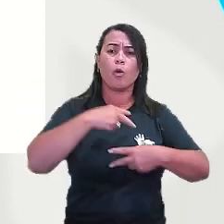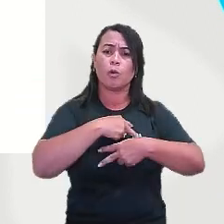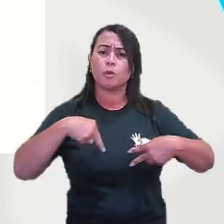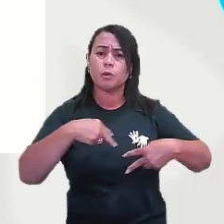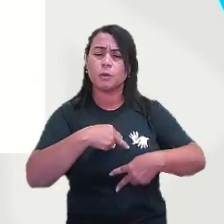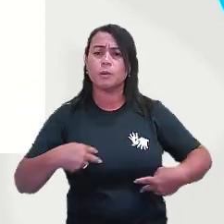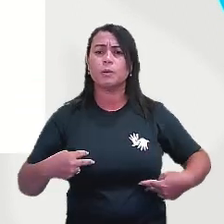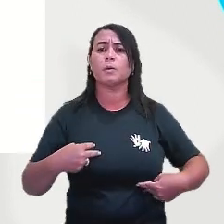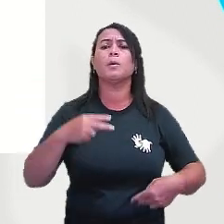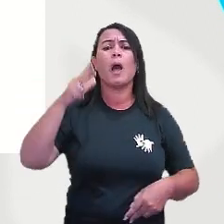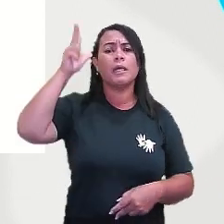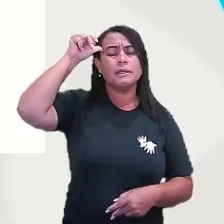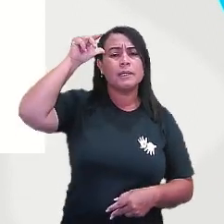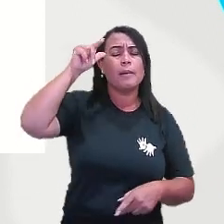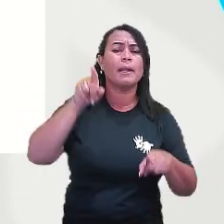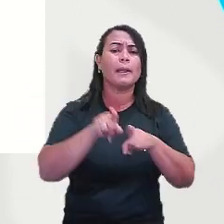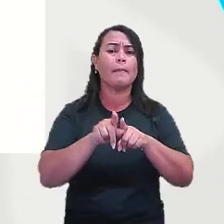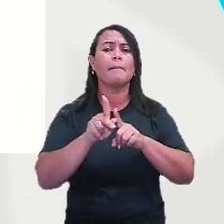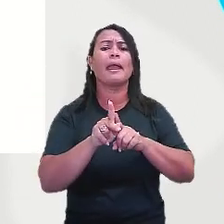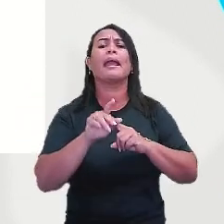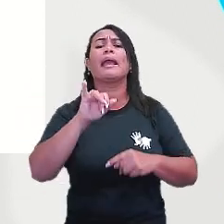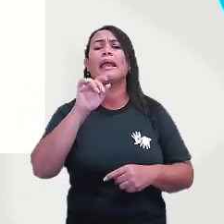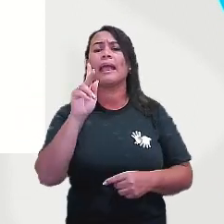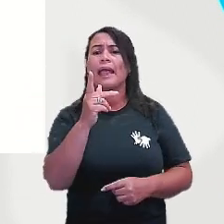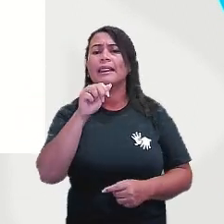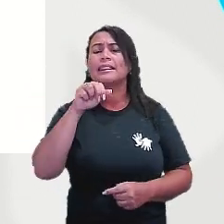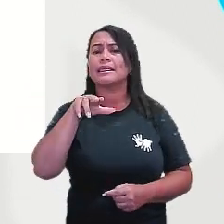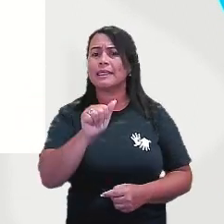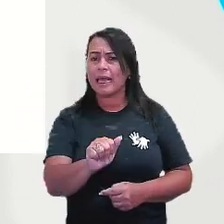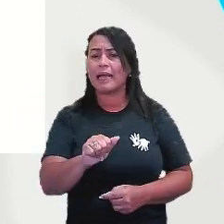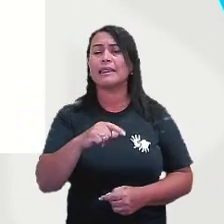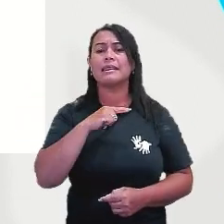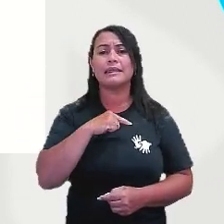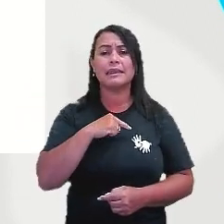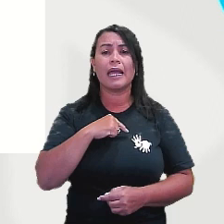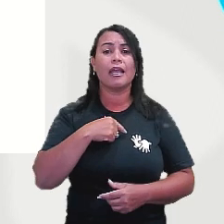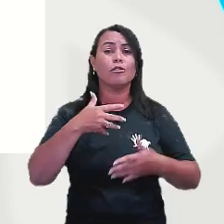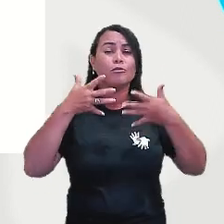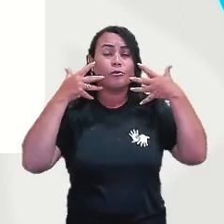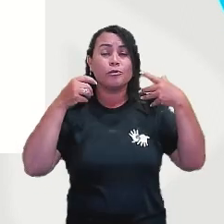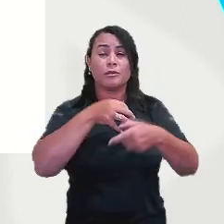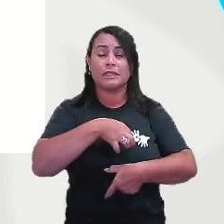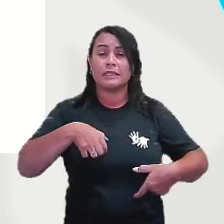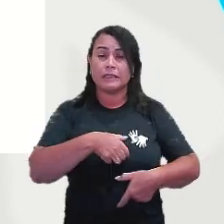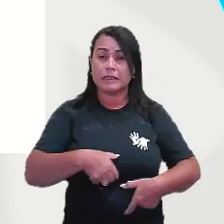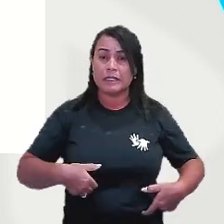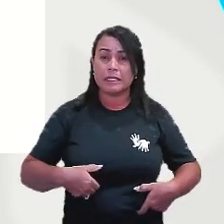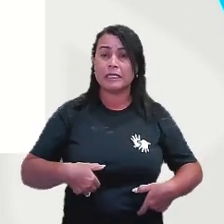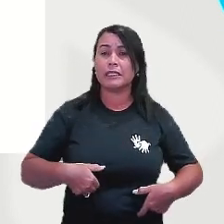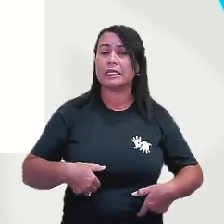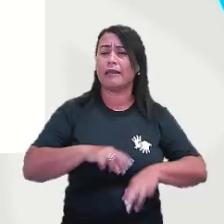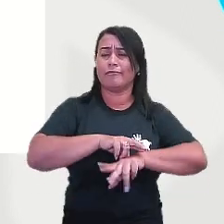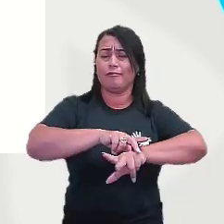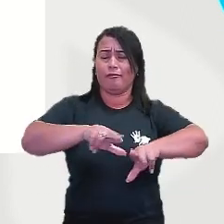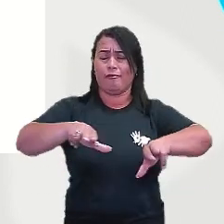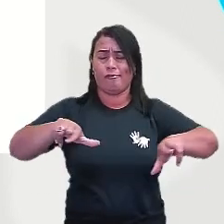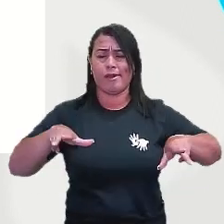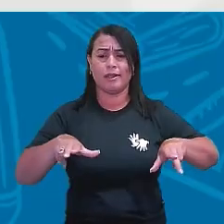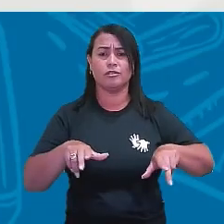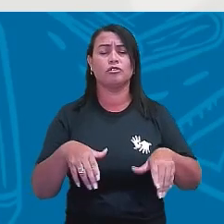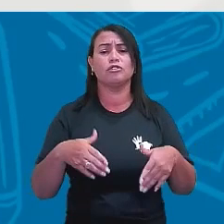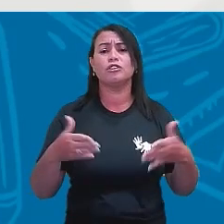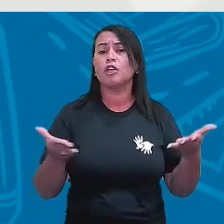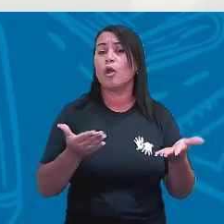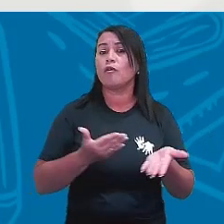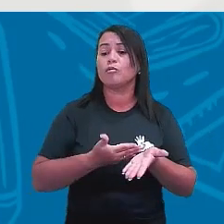zebras, hienas, tigres, búfalos, entre outros. E